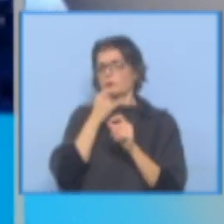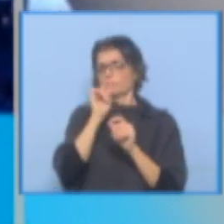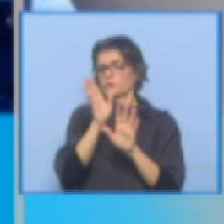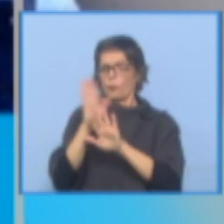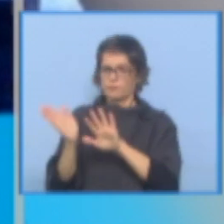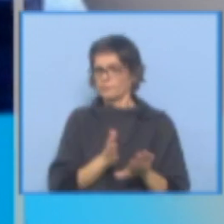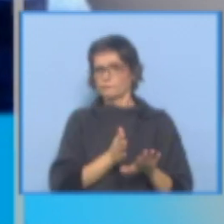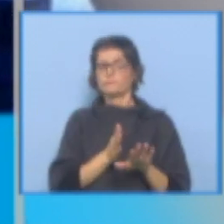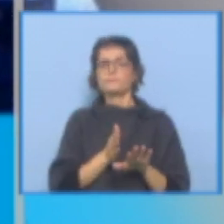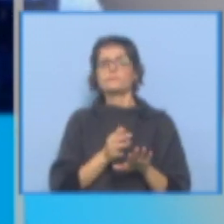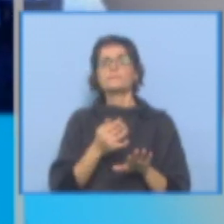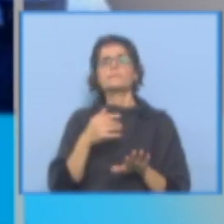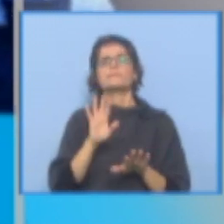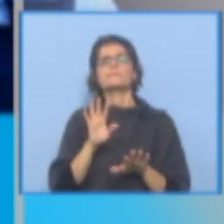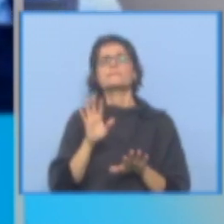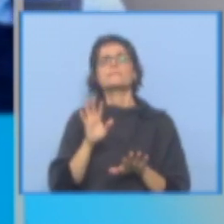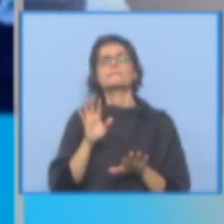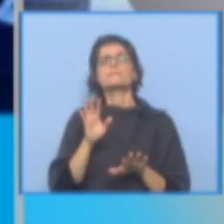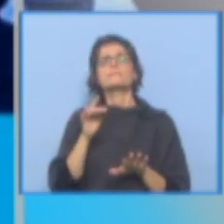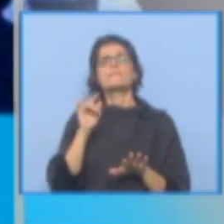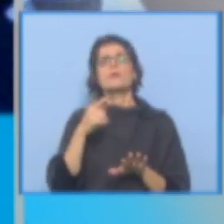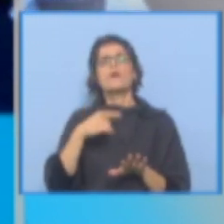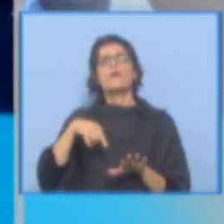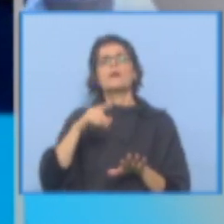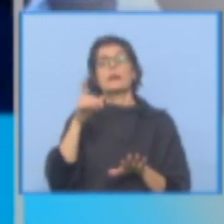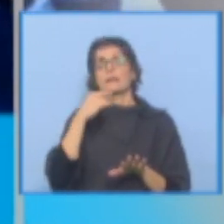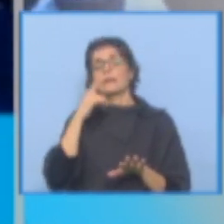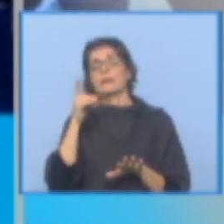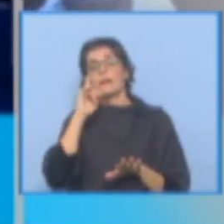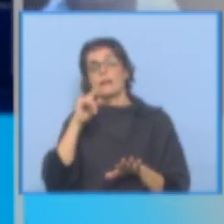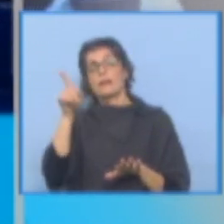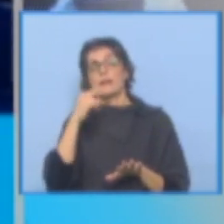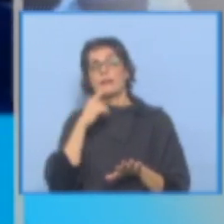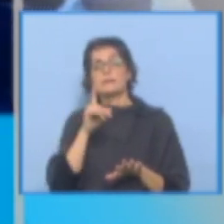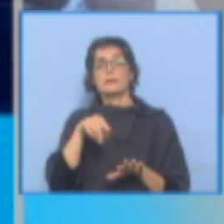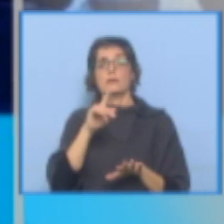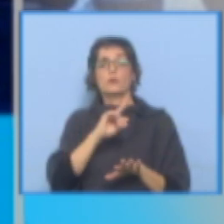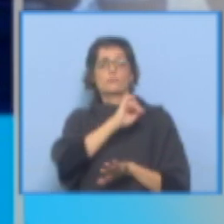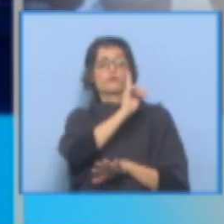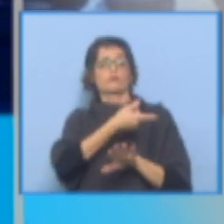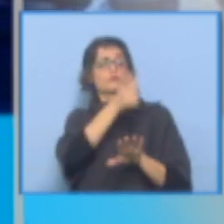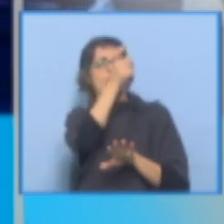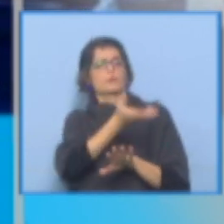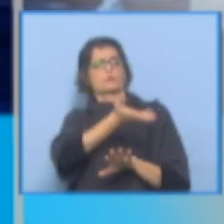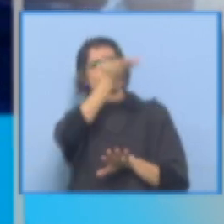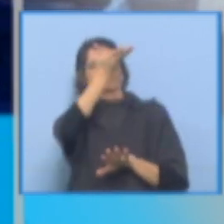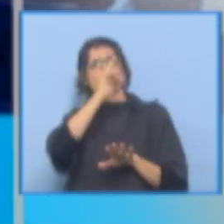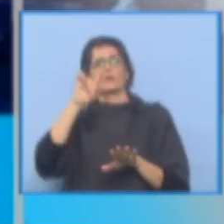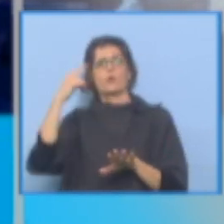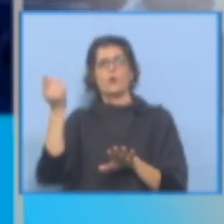não é? E disse só que nós não podemos ter uma espécie de heróis, por um lado, de